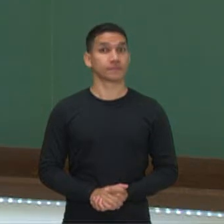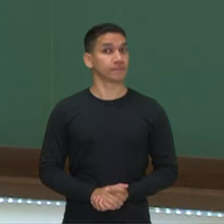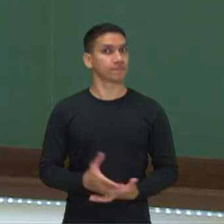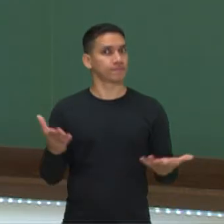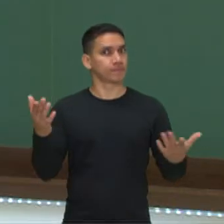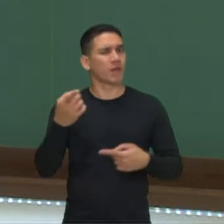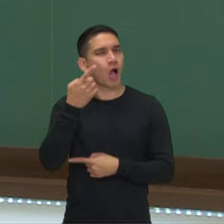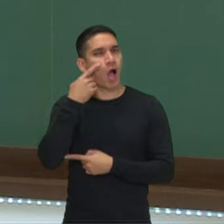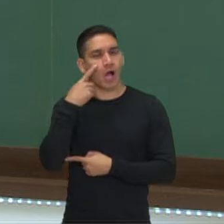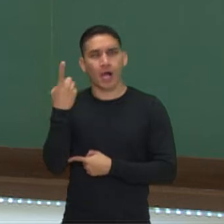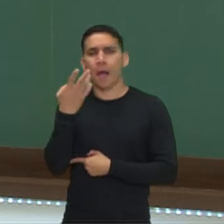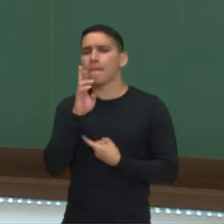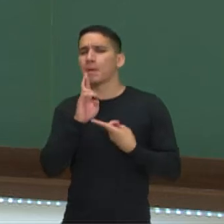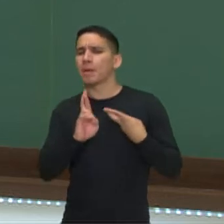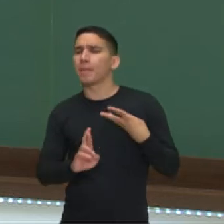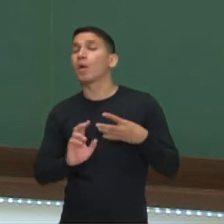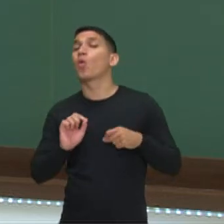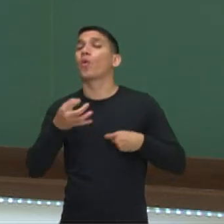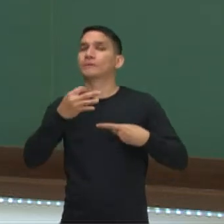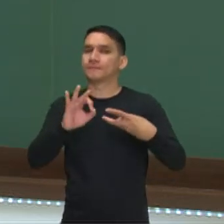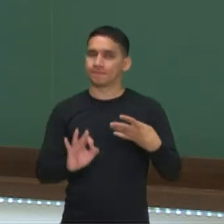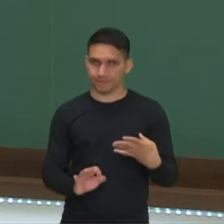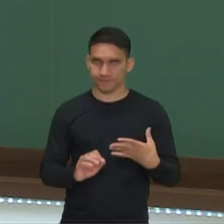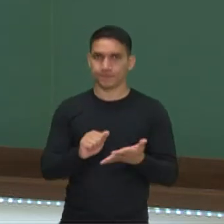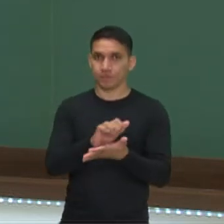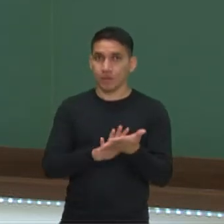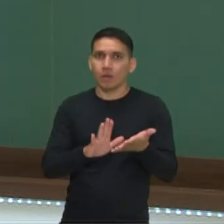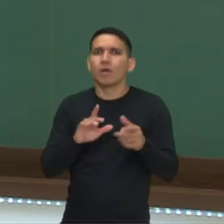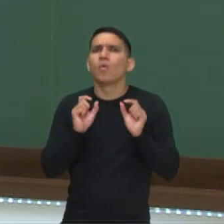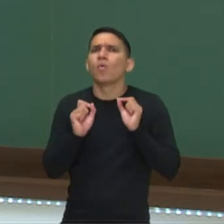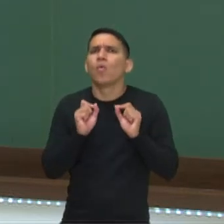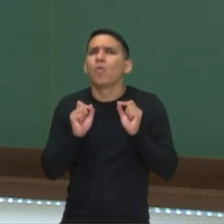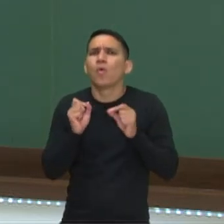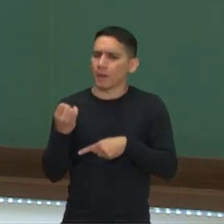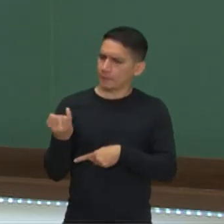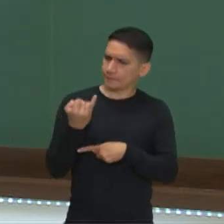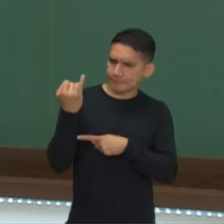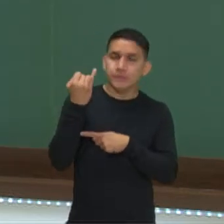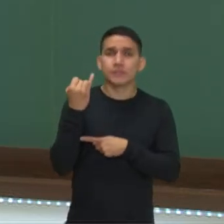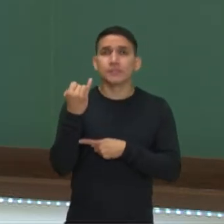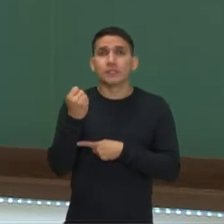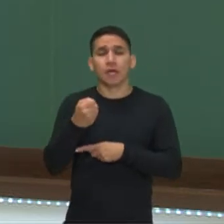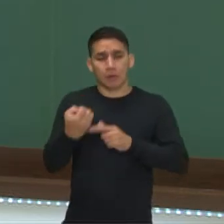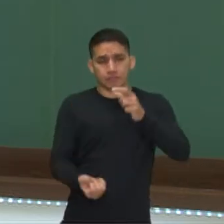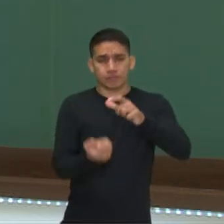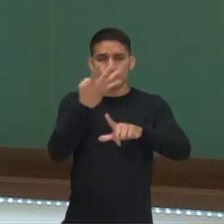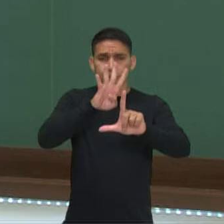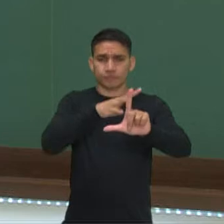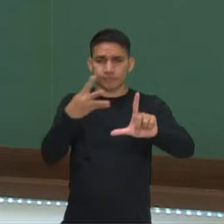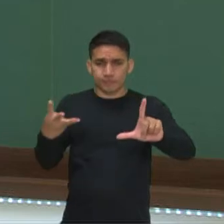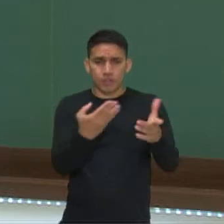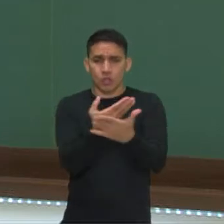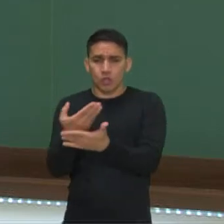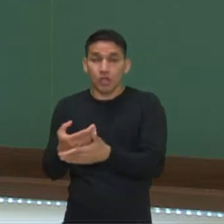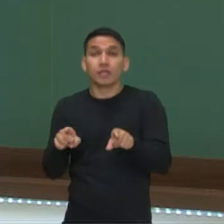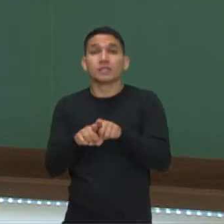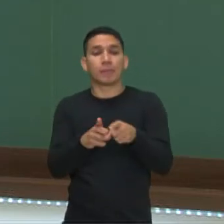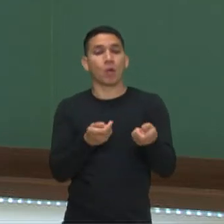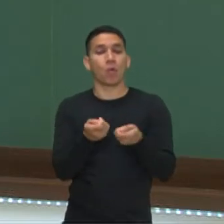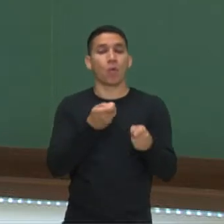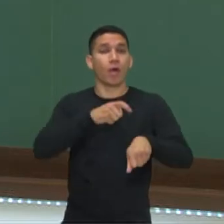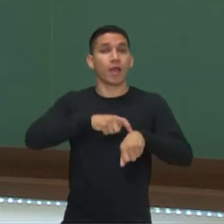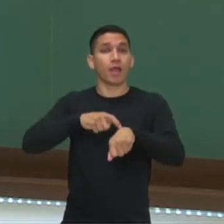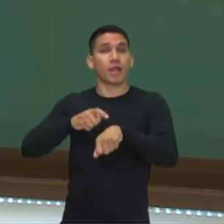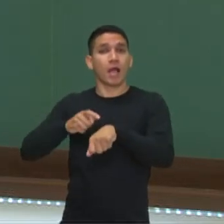Galera, vamos corrigir a nossa atividade, né? Qual a importância de um cronograma de estudos e da gestão do tempo na rotina escolar?